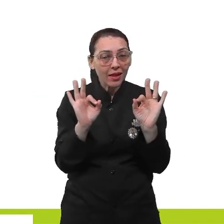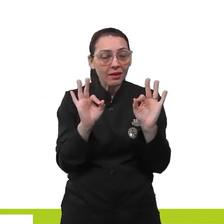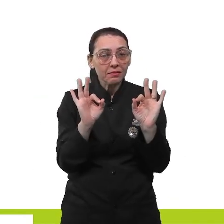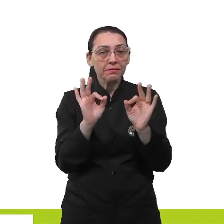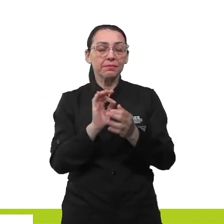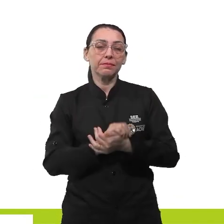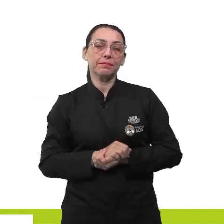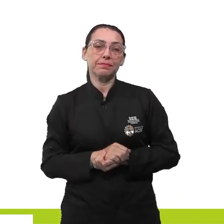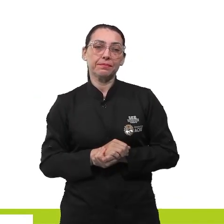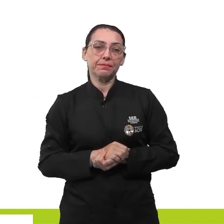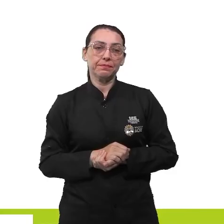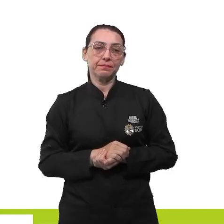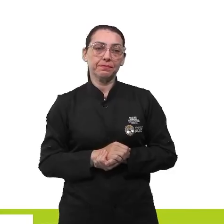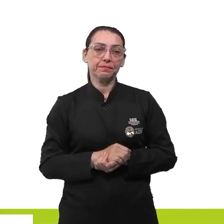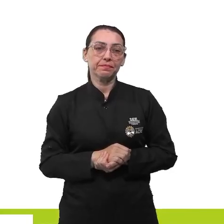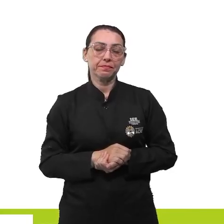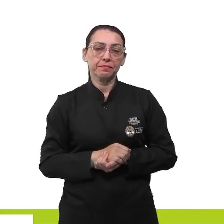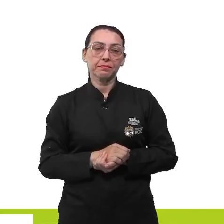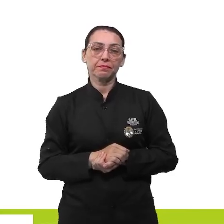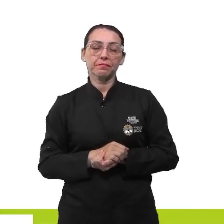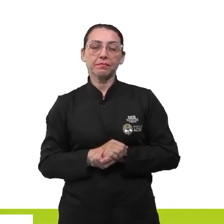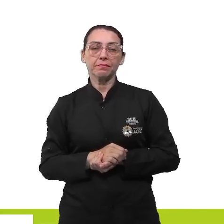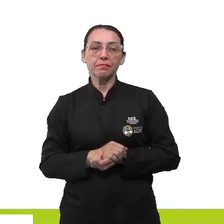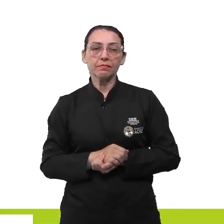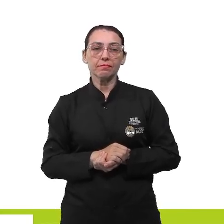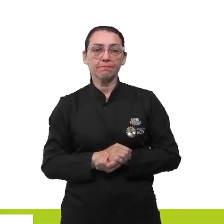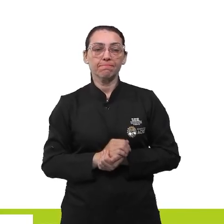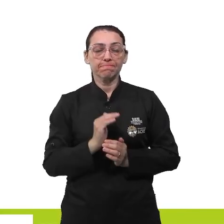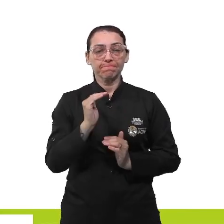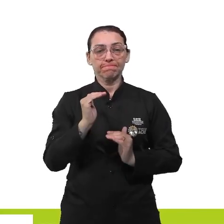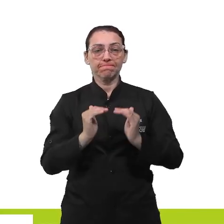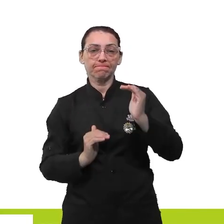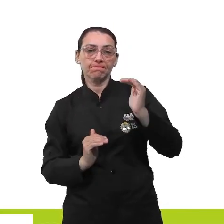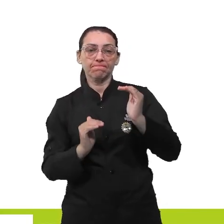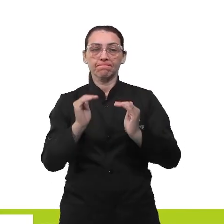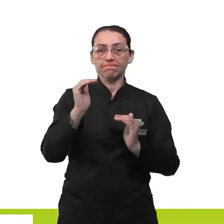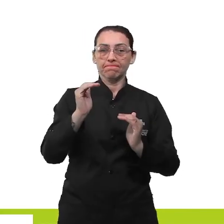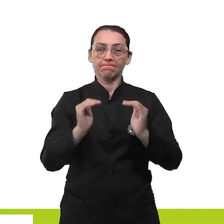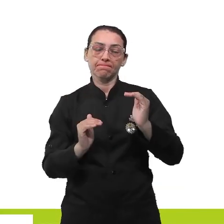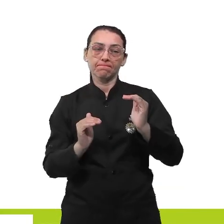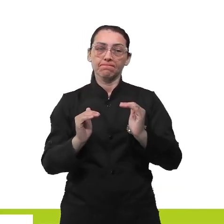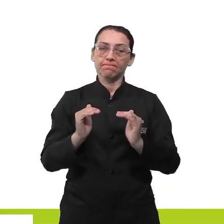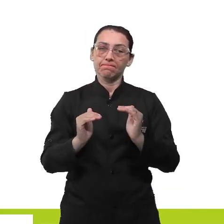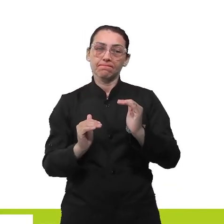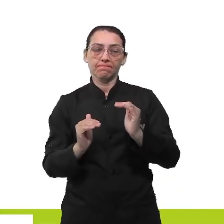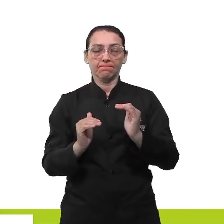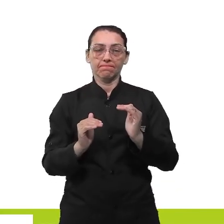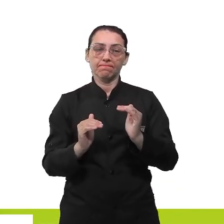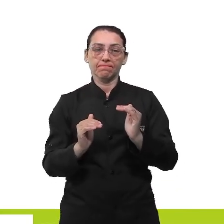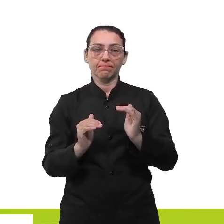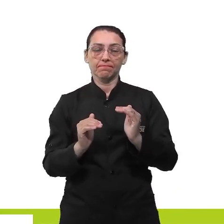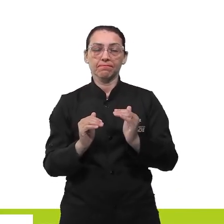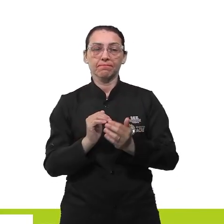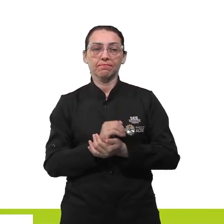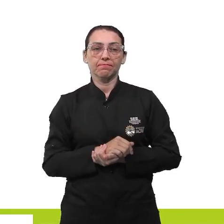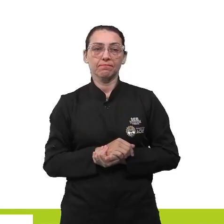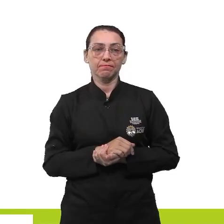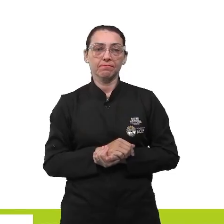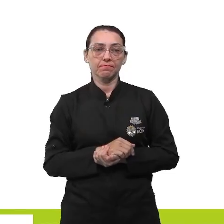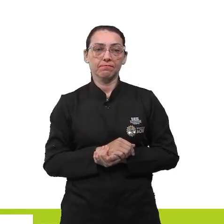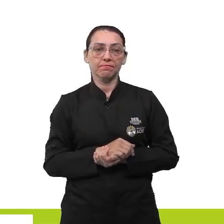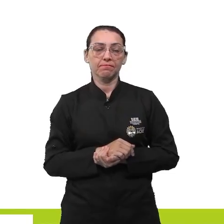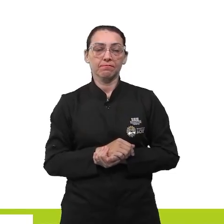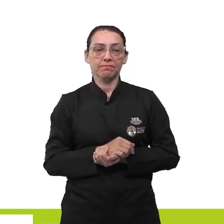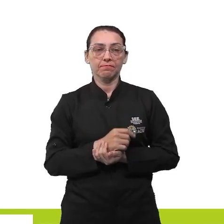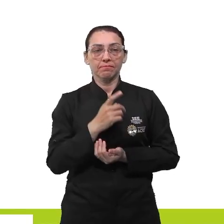nada. Então são coisas assim que vão do mais extremo ao mais baixo, né? Vão aos dois extremos, ou muito